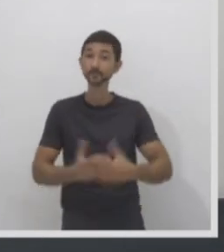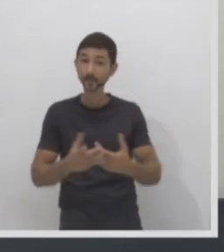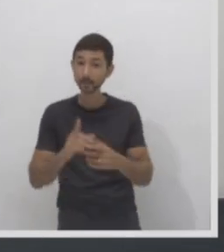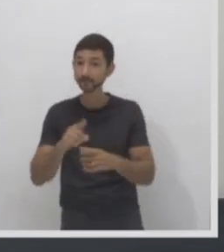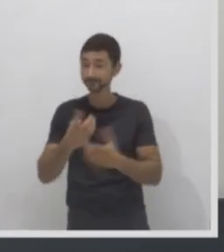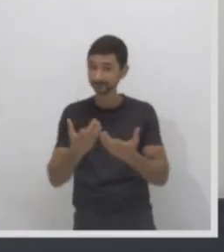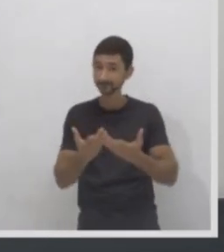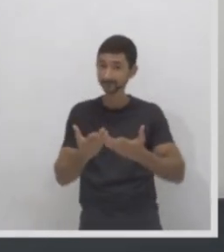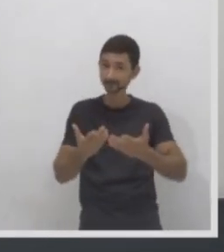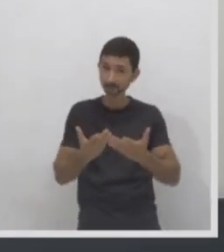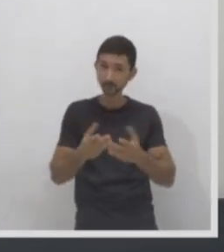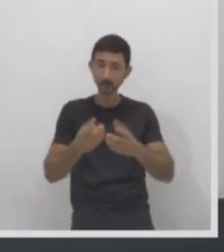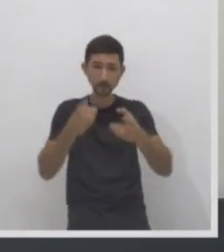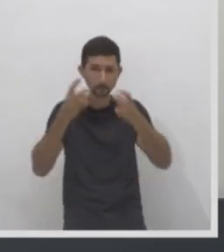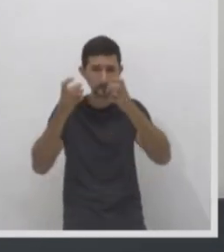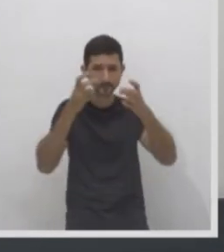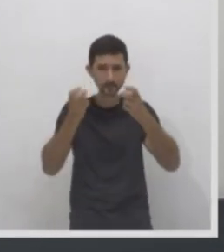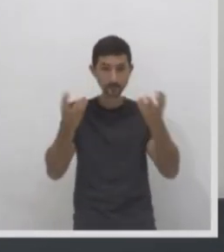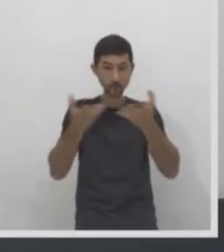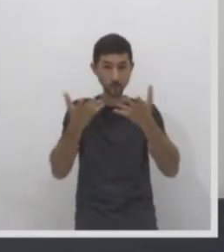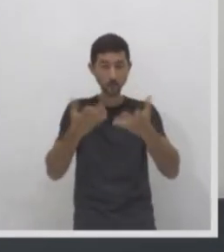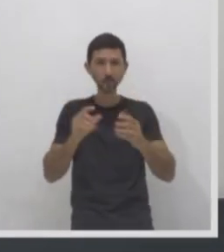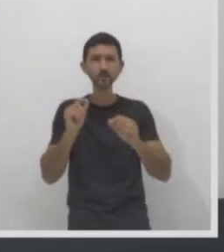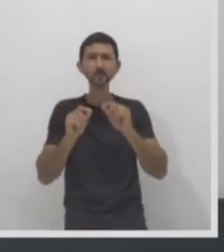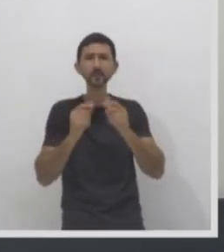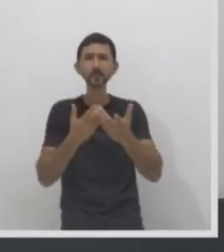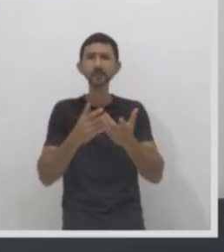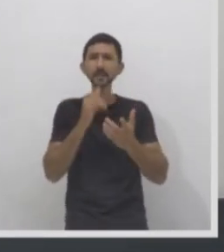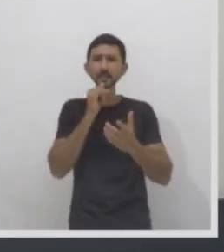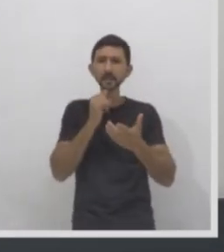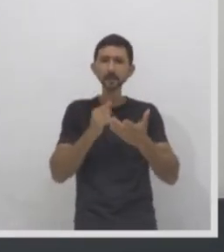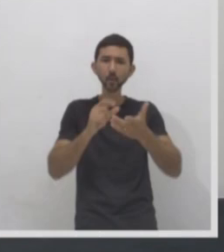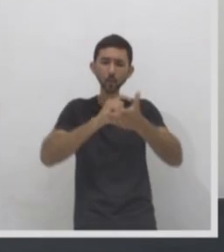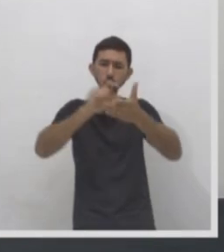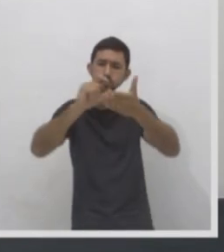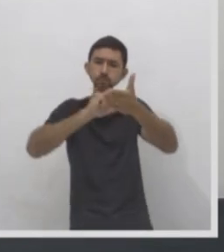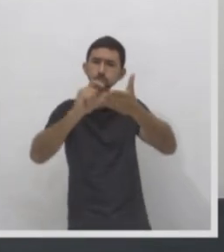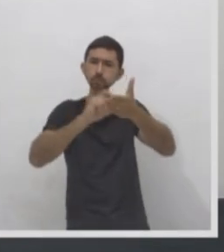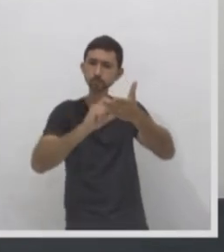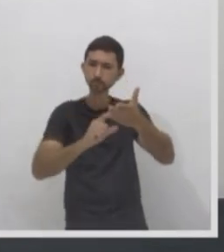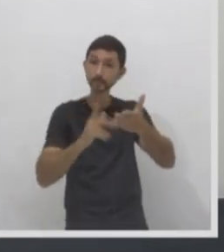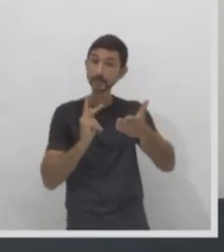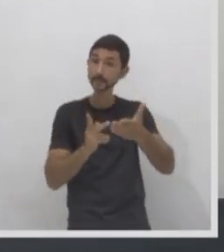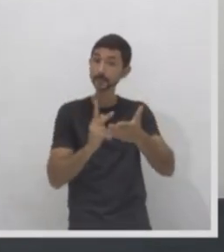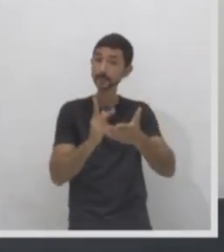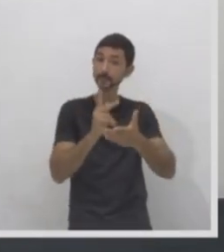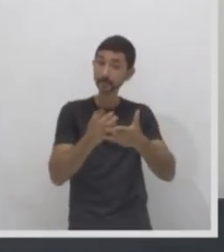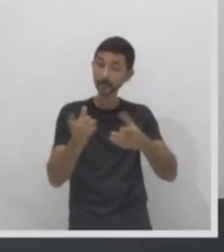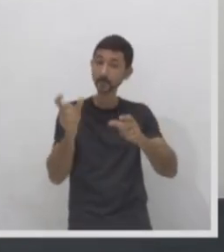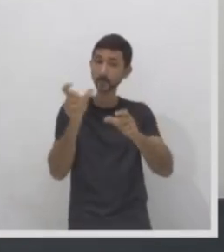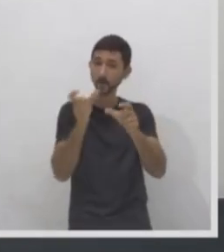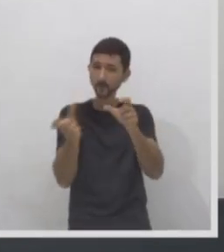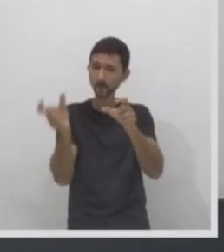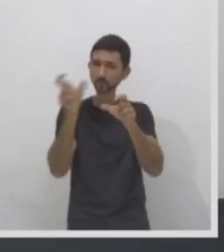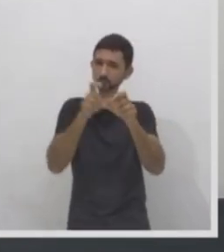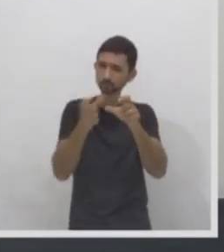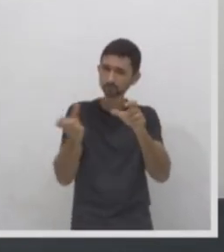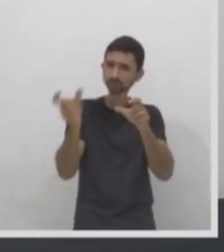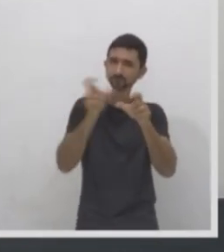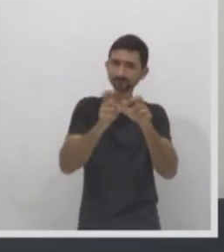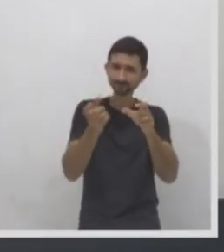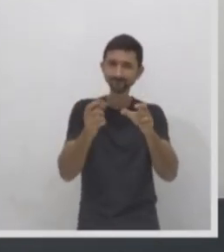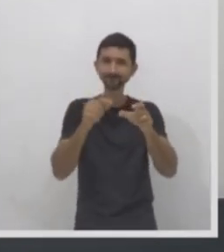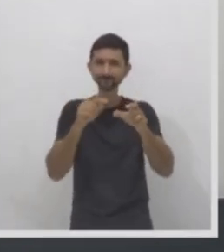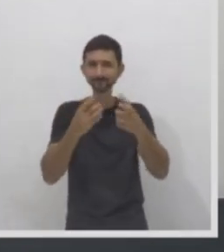isso, o que nós podemos perceber hoje é que nas orações eu tenho sempre elementos que vão aparecer como